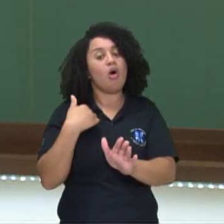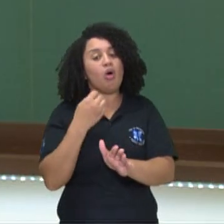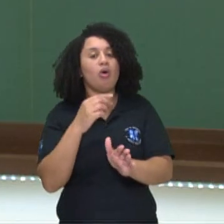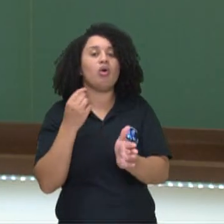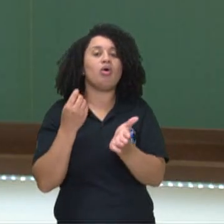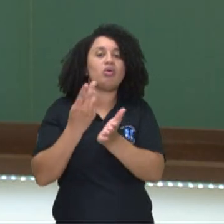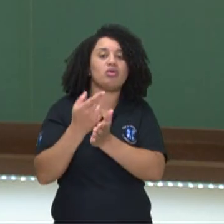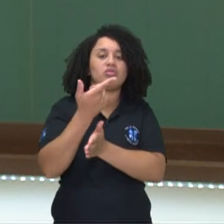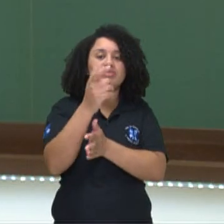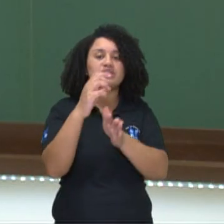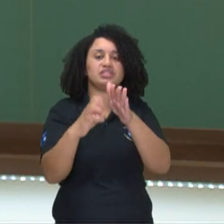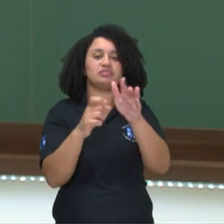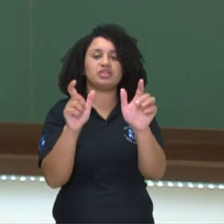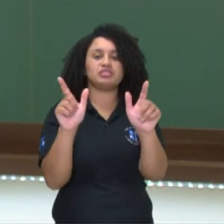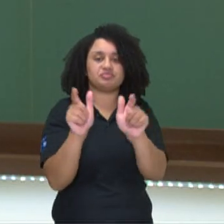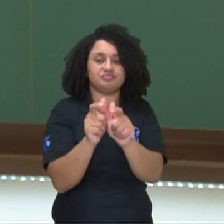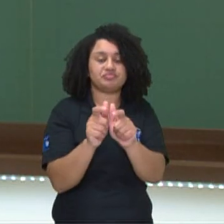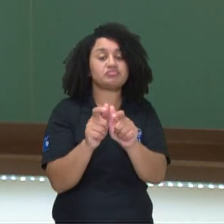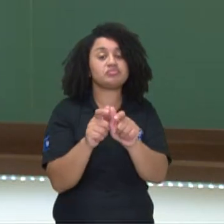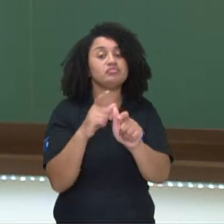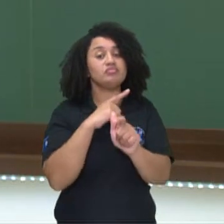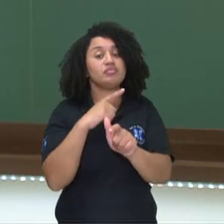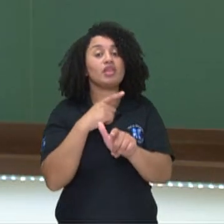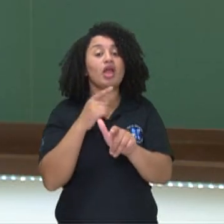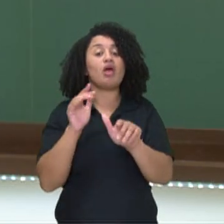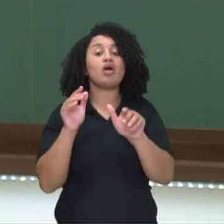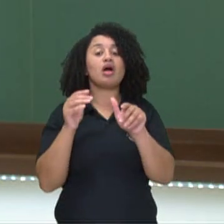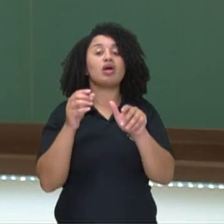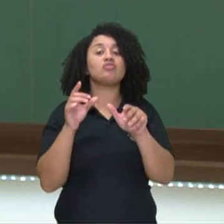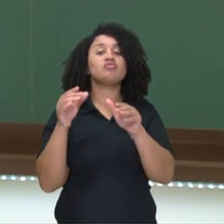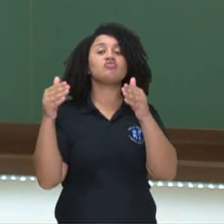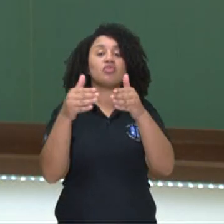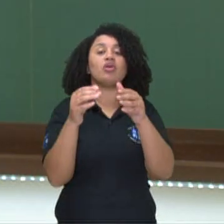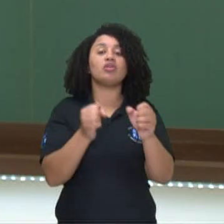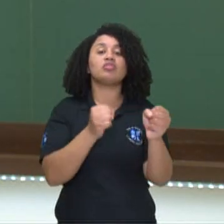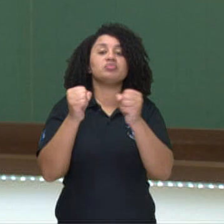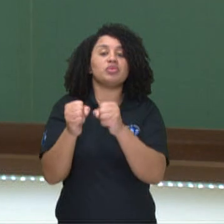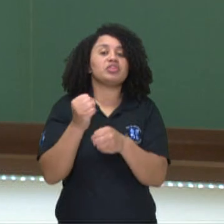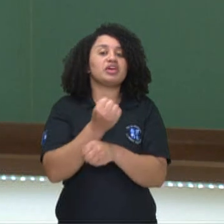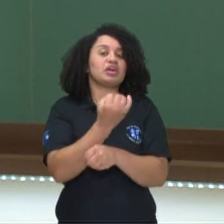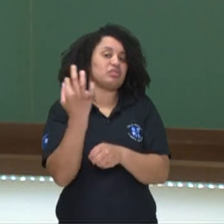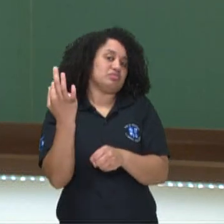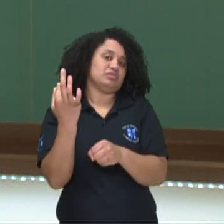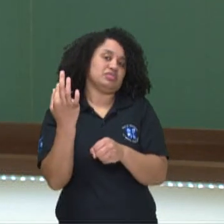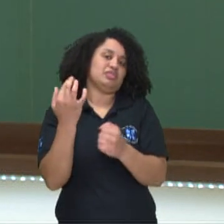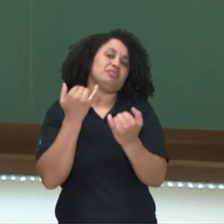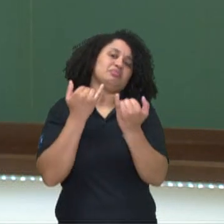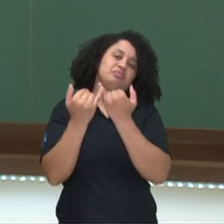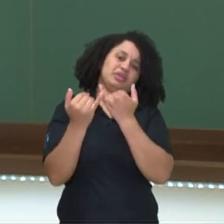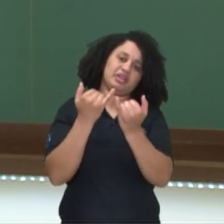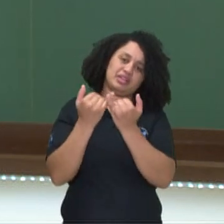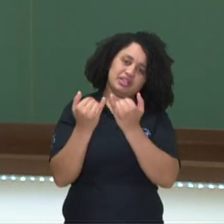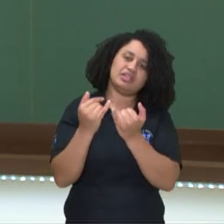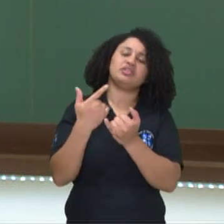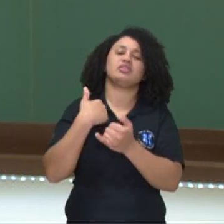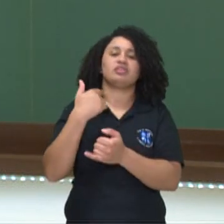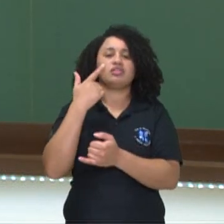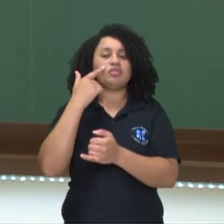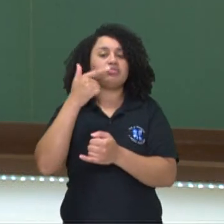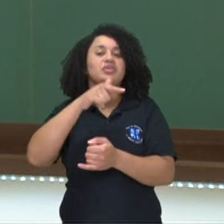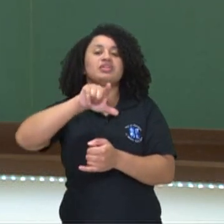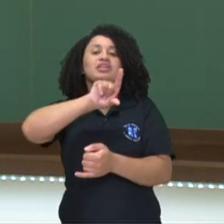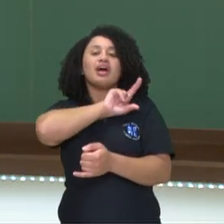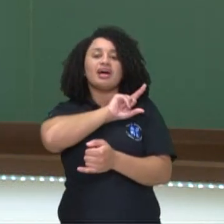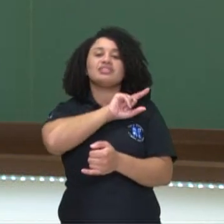acontece? Existe uma concentração de poder em algumas mãos, muito parecido com o que a gente via